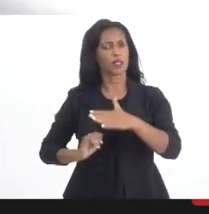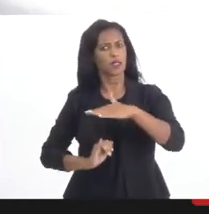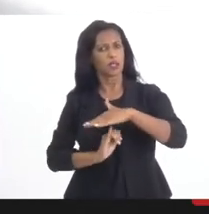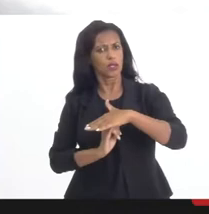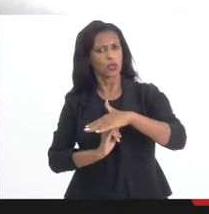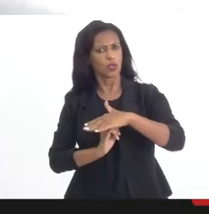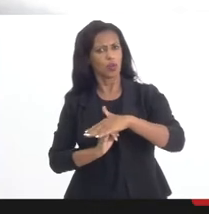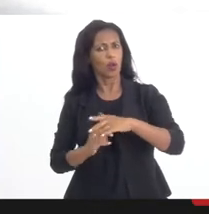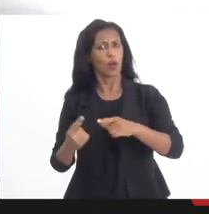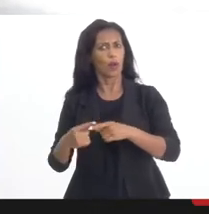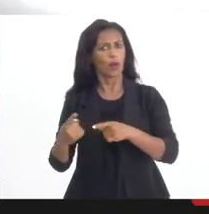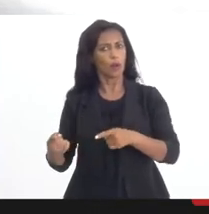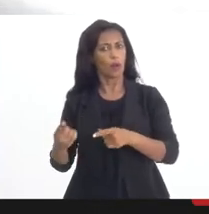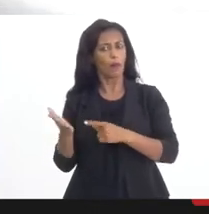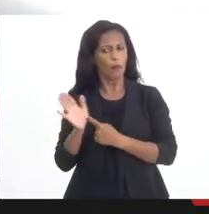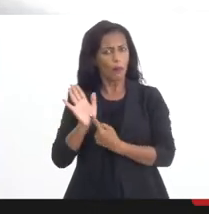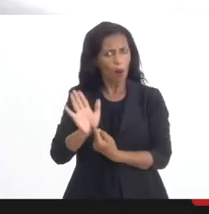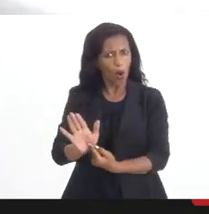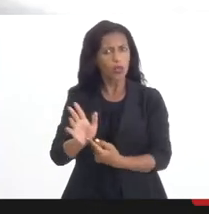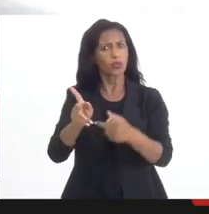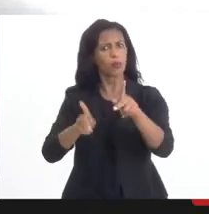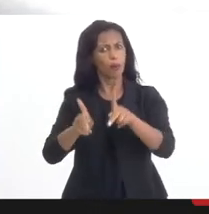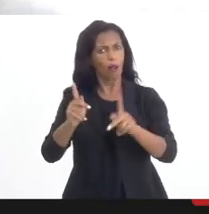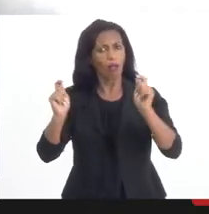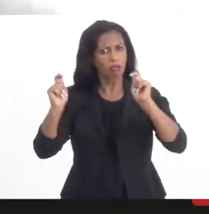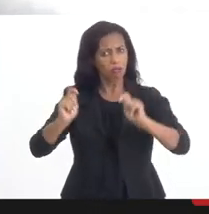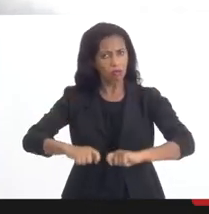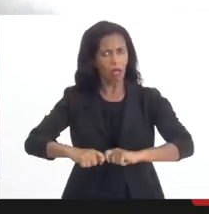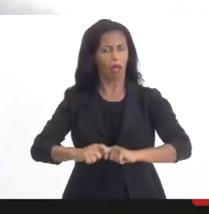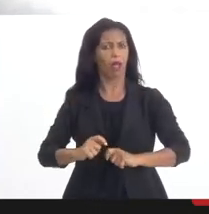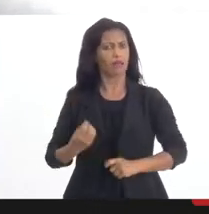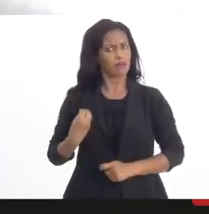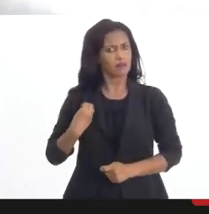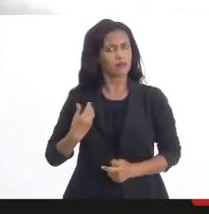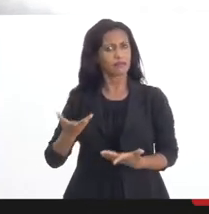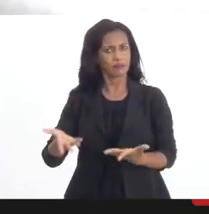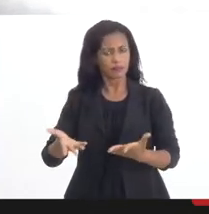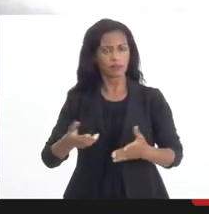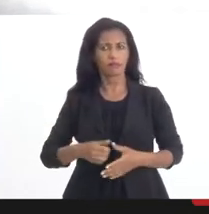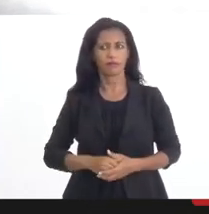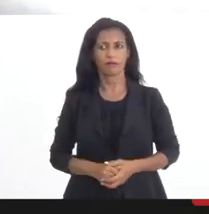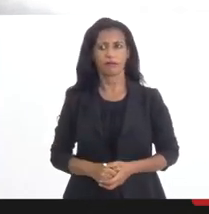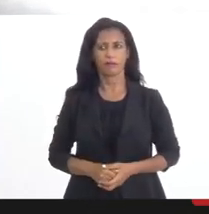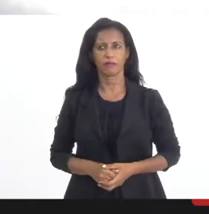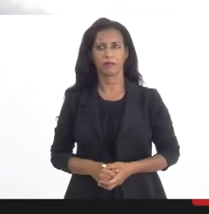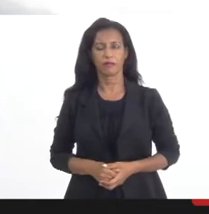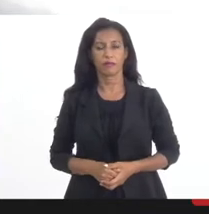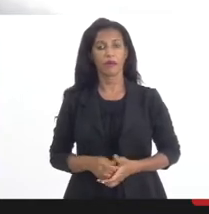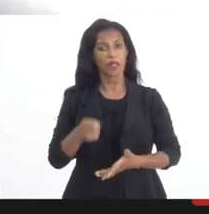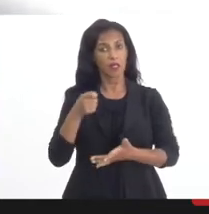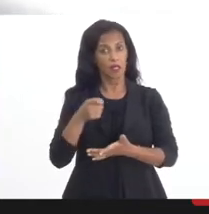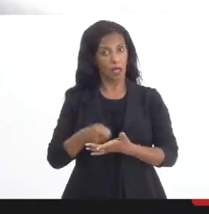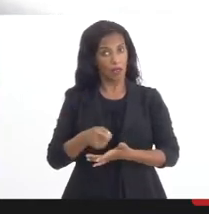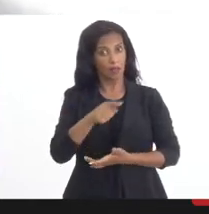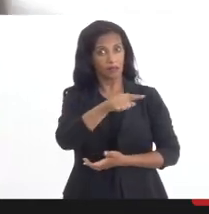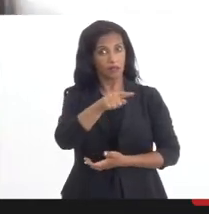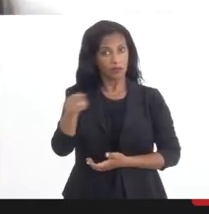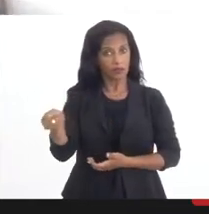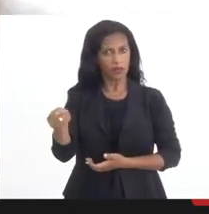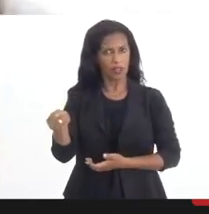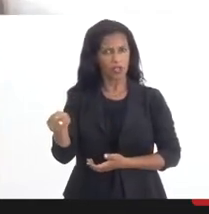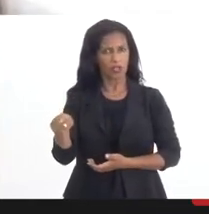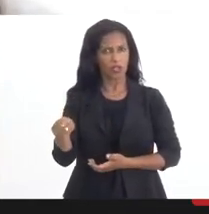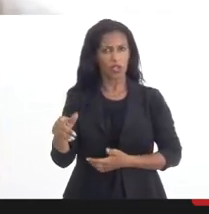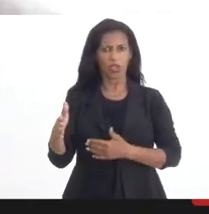instituições justamente para que a gente mostre à população que é possível se viver na Zona Oeste e garanto a vocês que qualquer área que